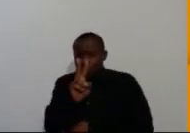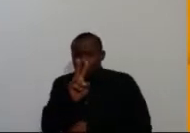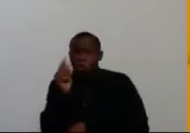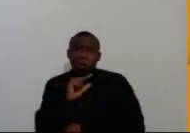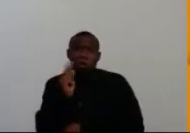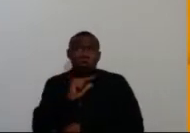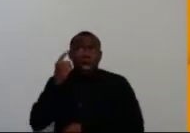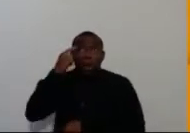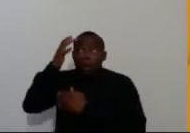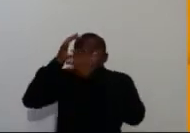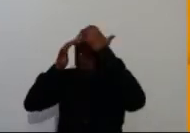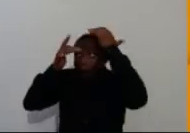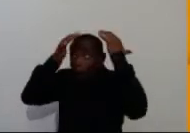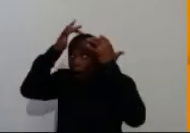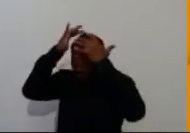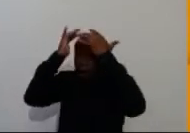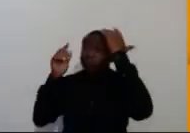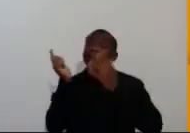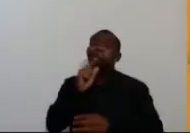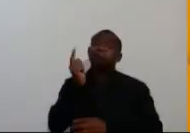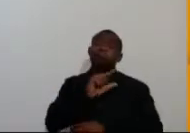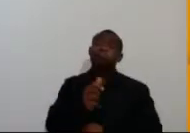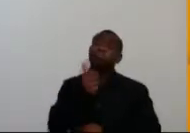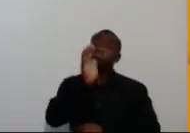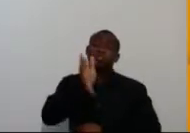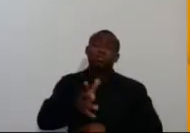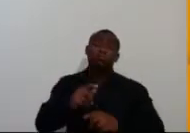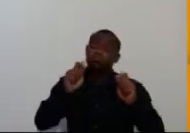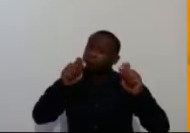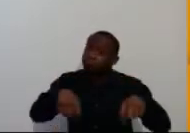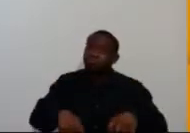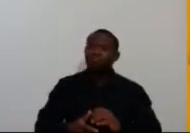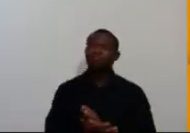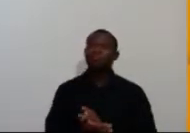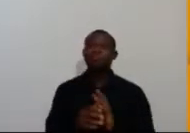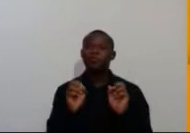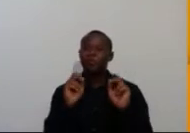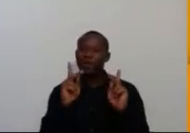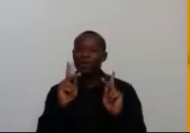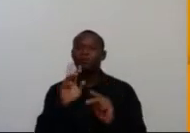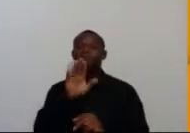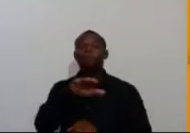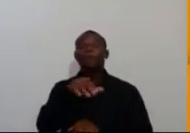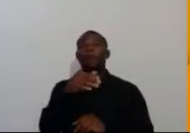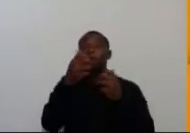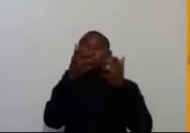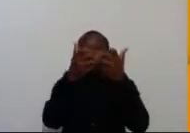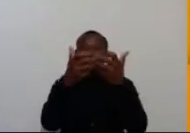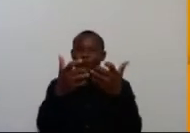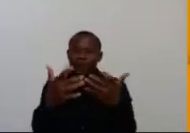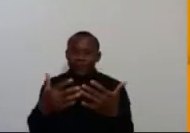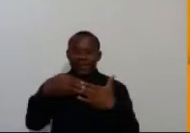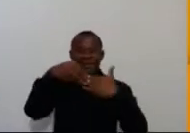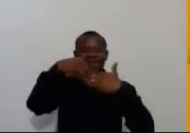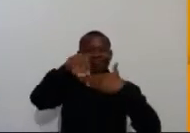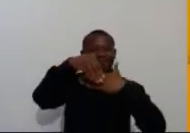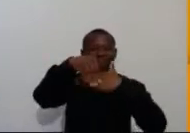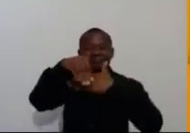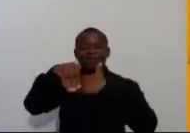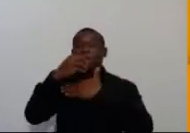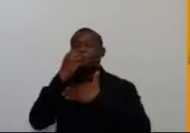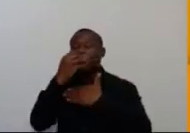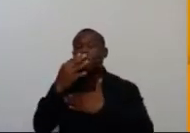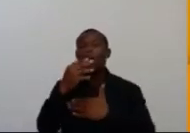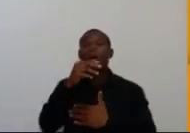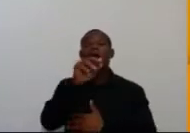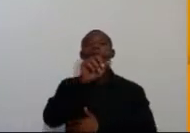habilidade. É possível. Ok. Deise, eu só vou ler aqui os elogios e depois mais uma pergunta. Ana Rocha, excelente evento. Professora